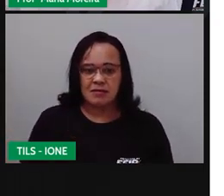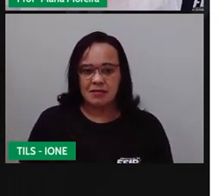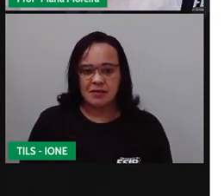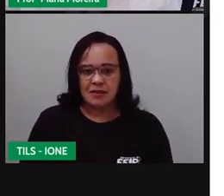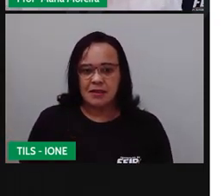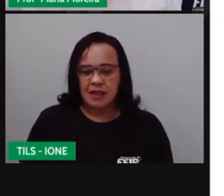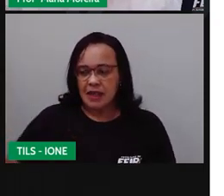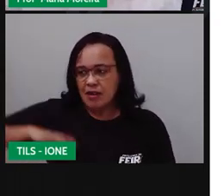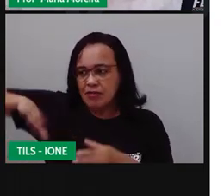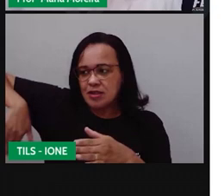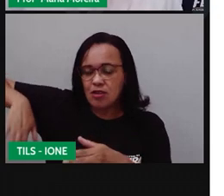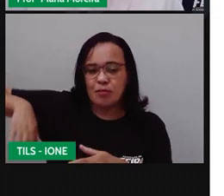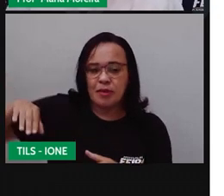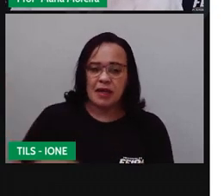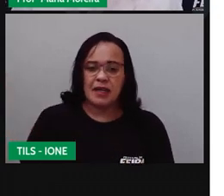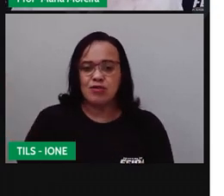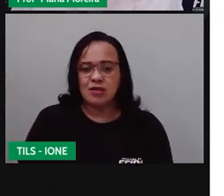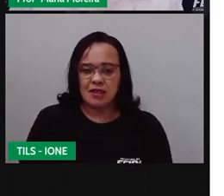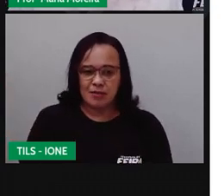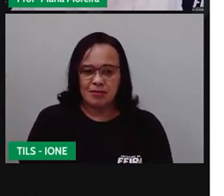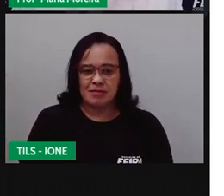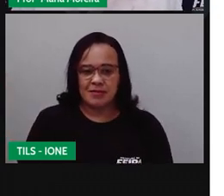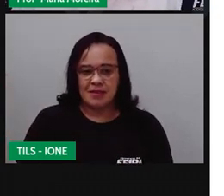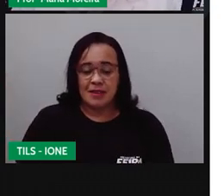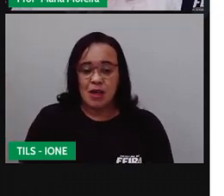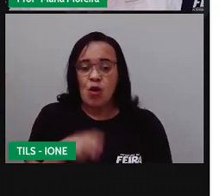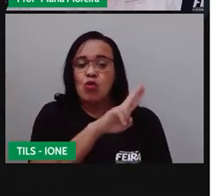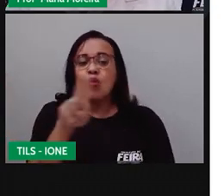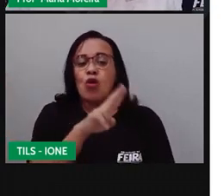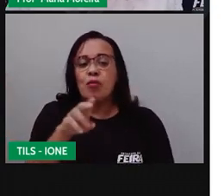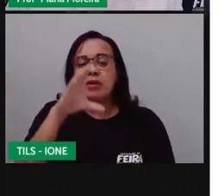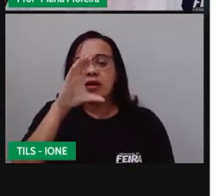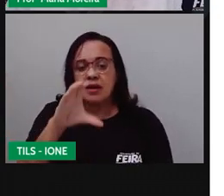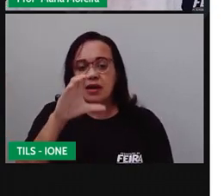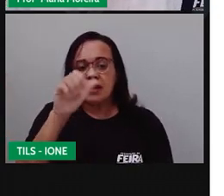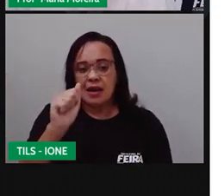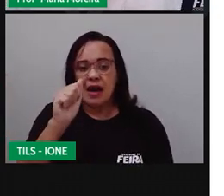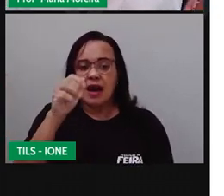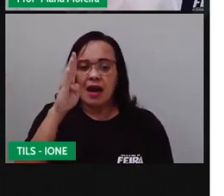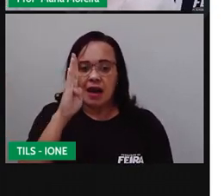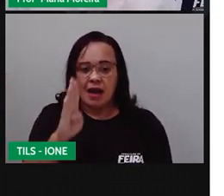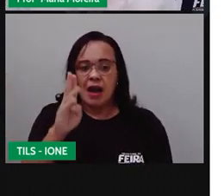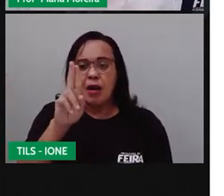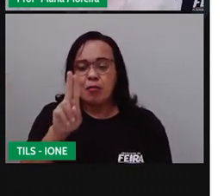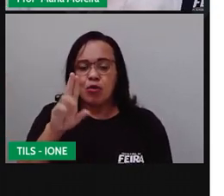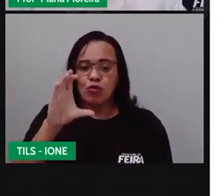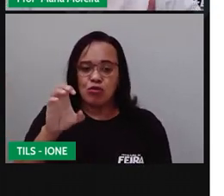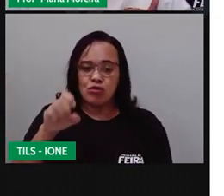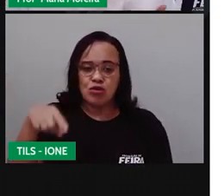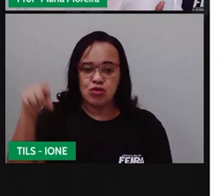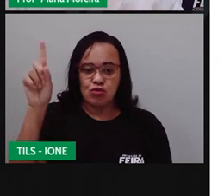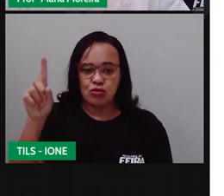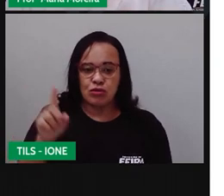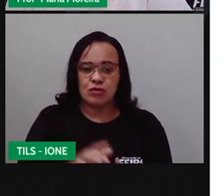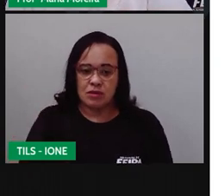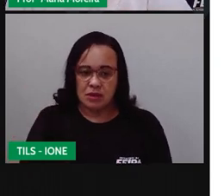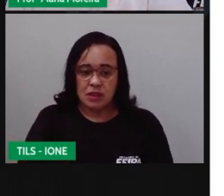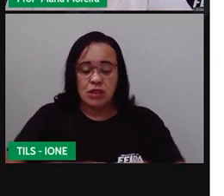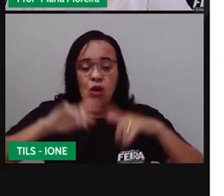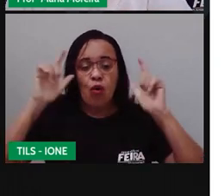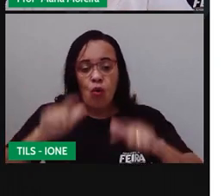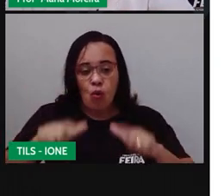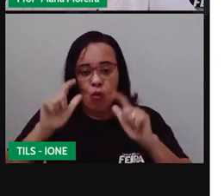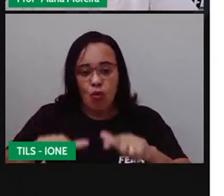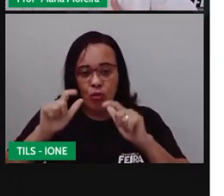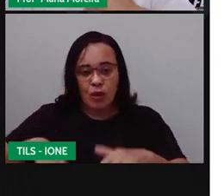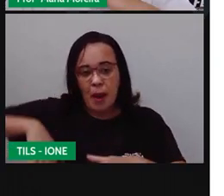Na praia, né? Praia normal, pois é. Praia, quem já foi à praia, na verdade, sabe o seguinte, que em um determinado